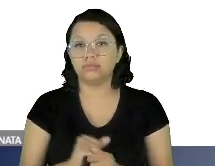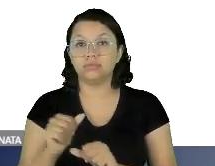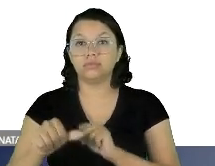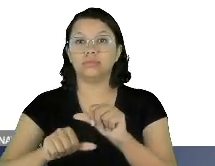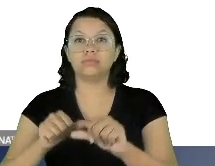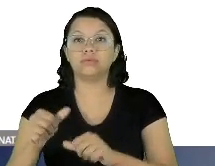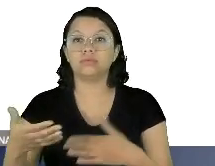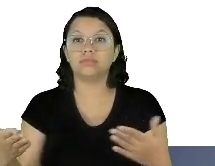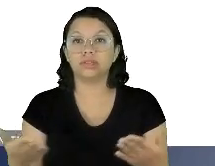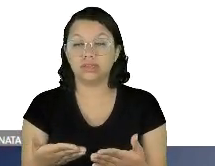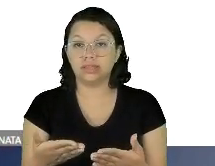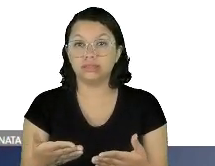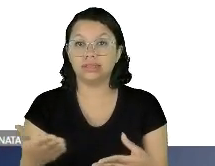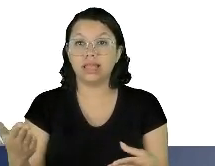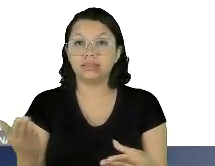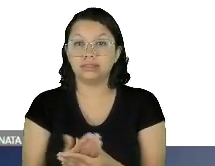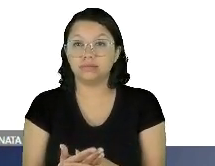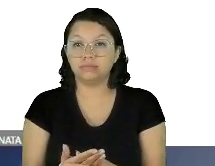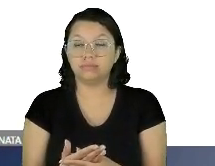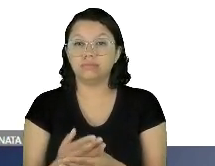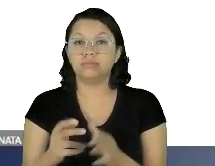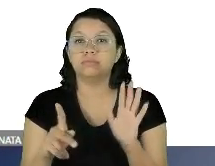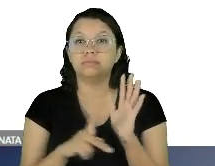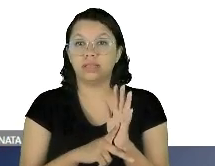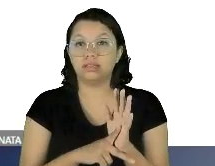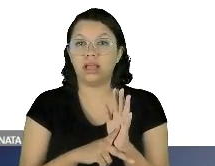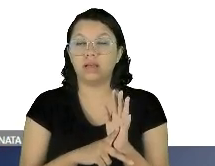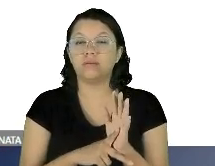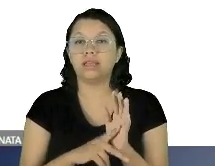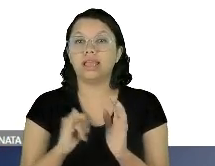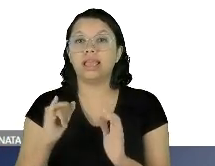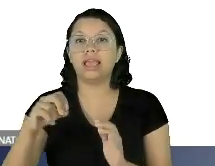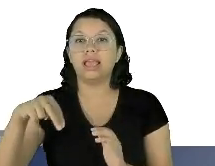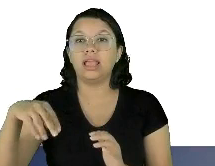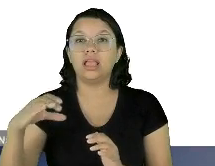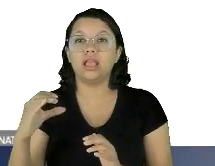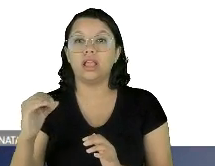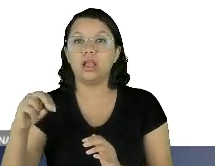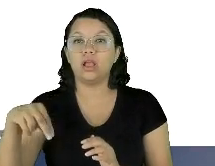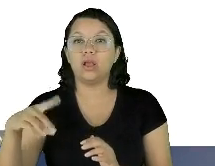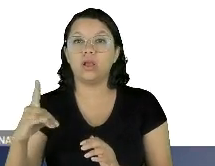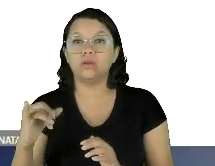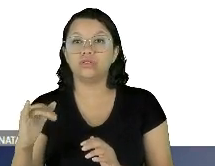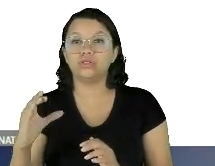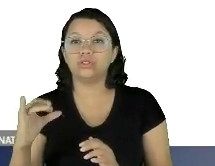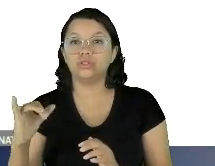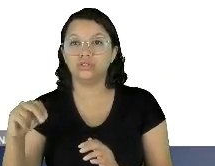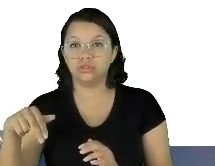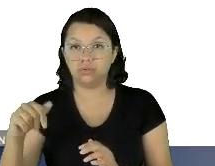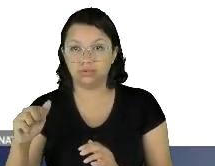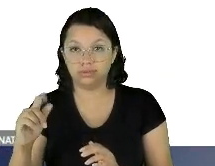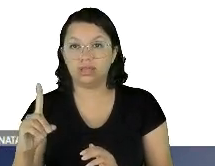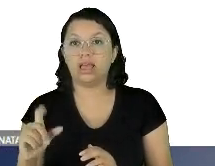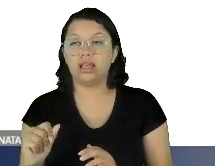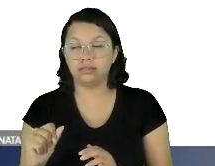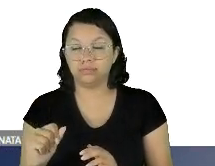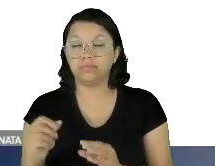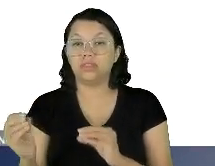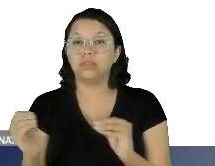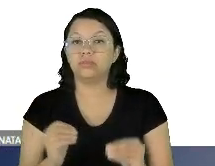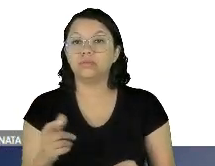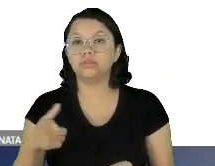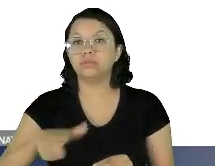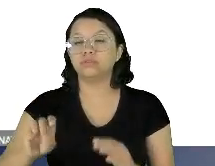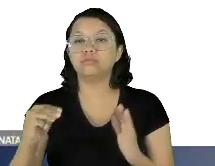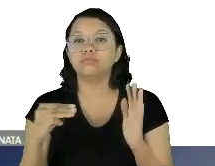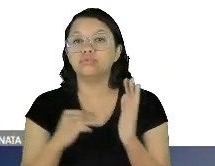transformou essas ações penais em incondicionadas e trouxe outros casos de aumento de pena